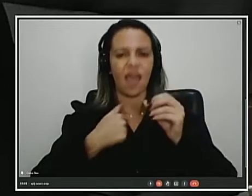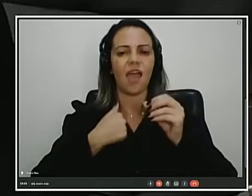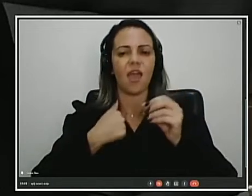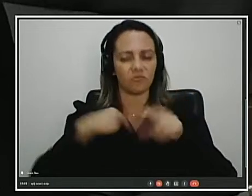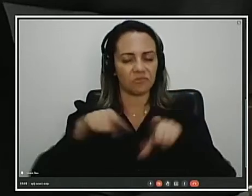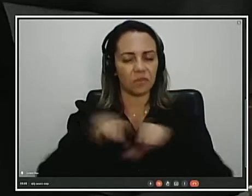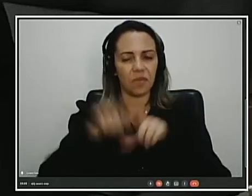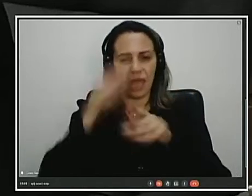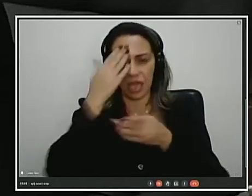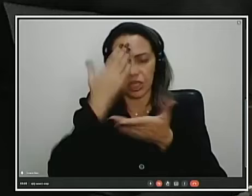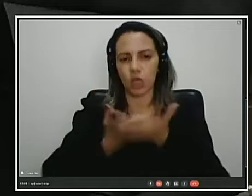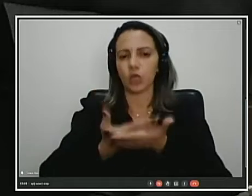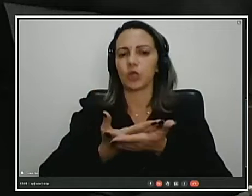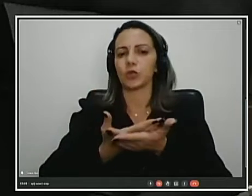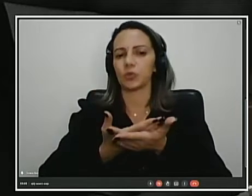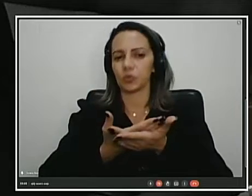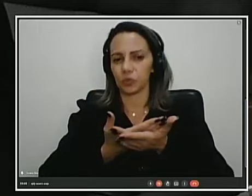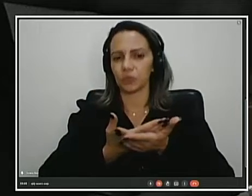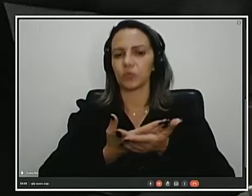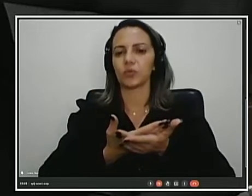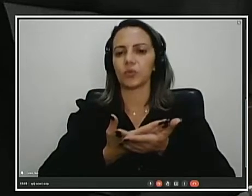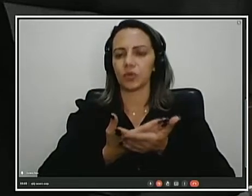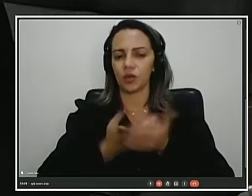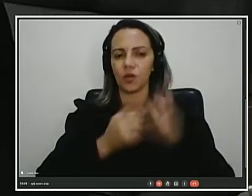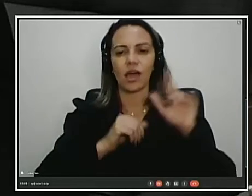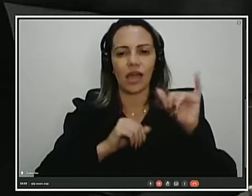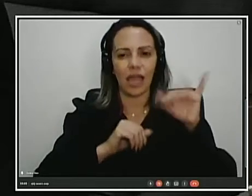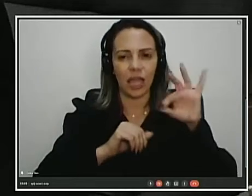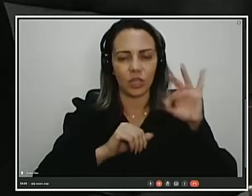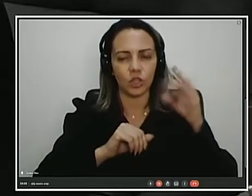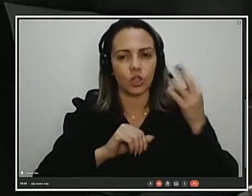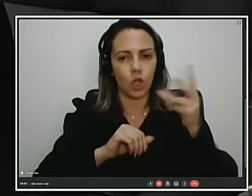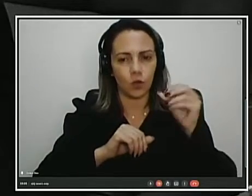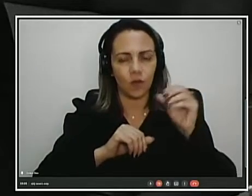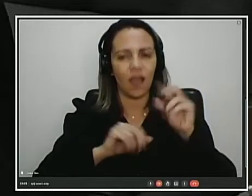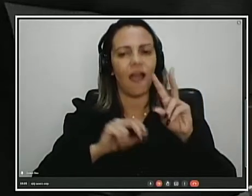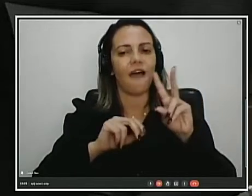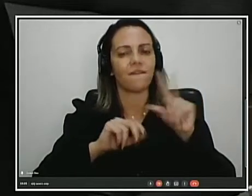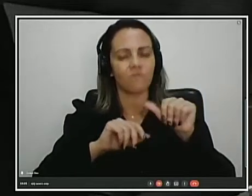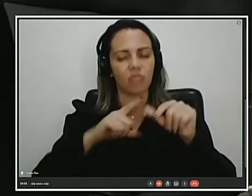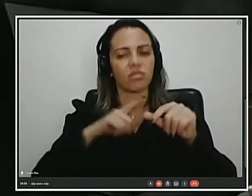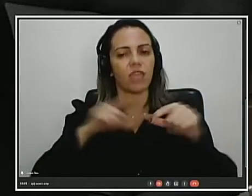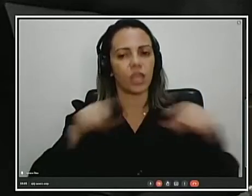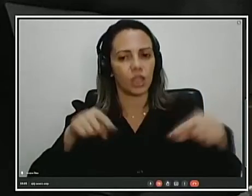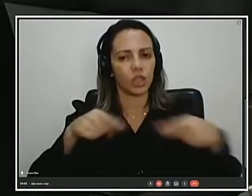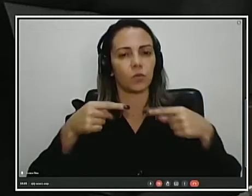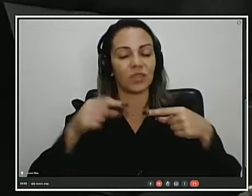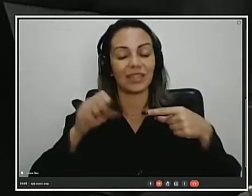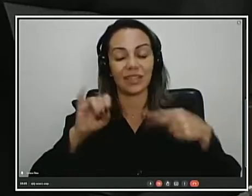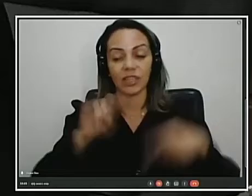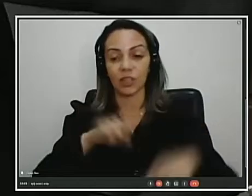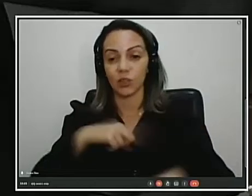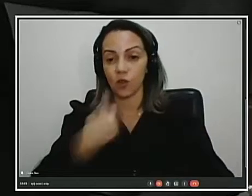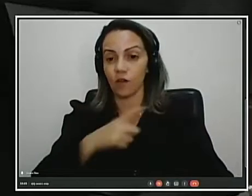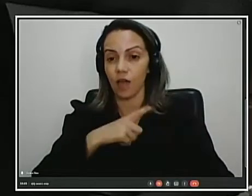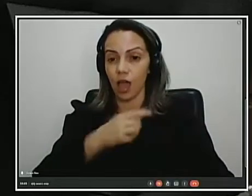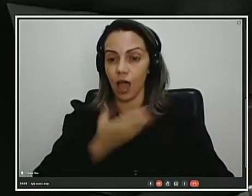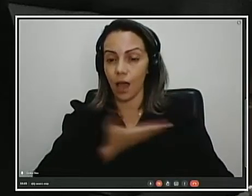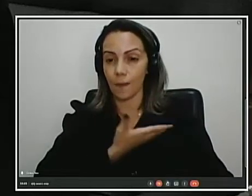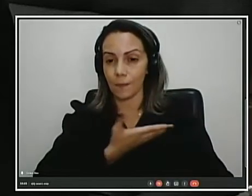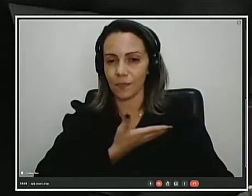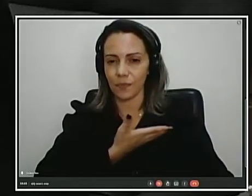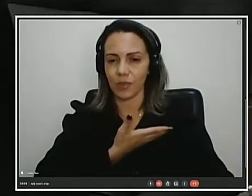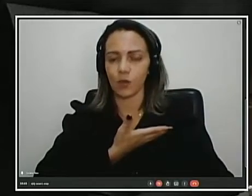vencer a mais essa disputa aí E se nós tivéssemos aí candidatos aqui da cidade amigos né do